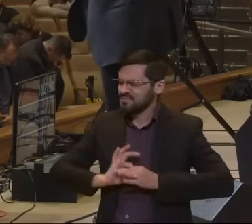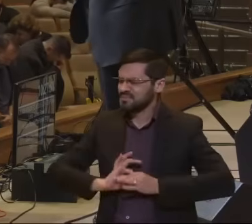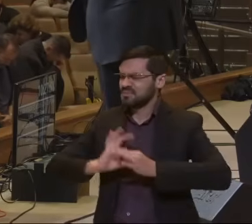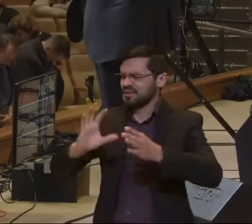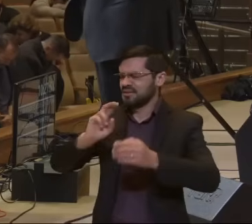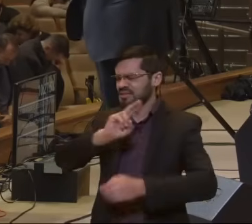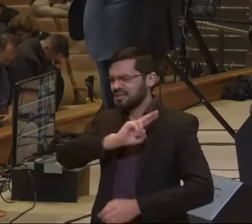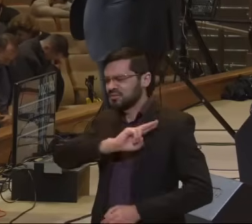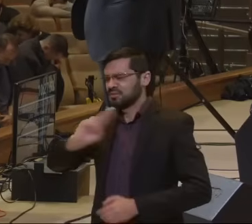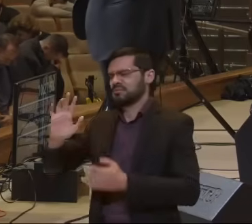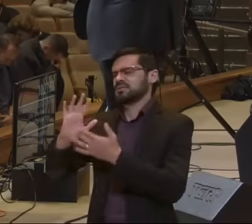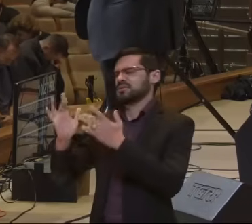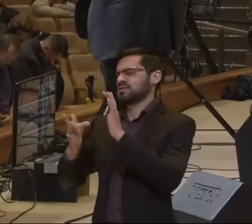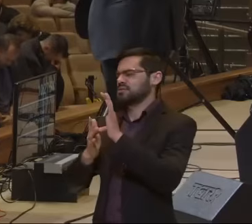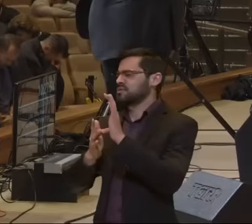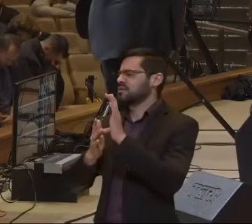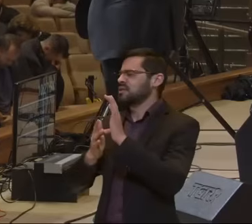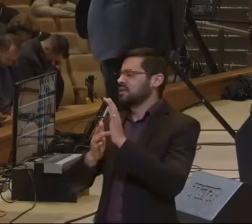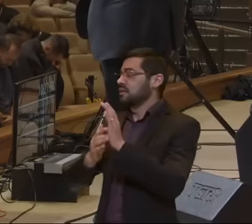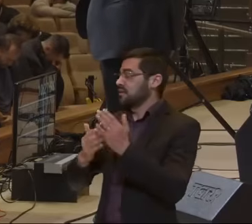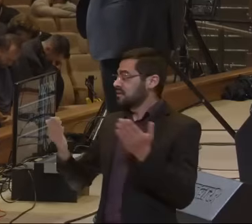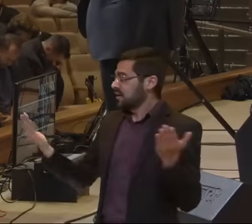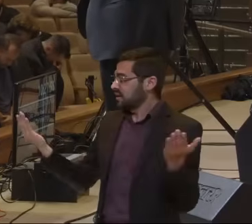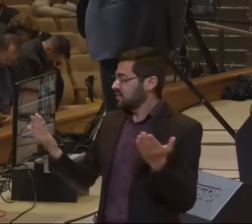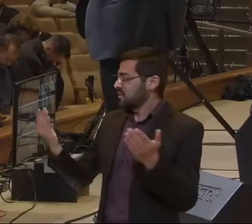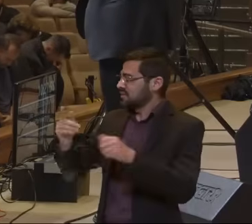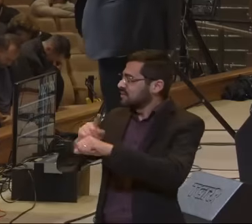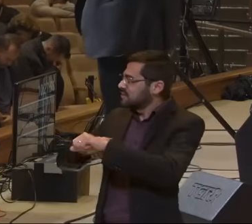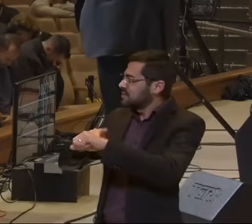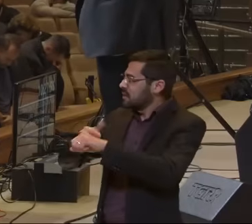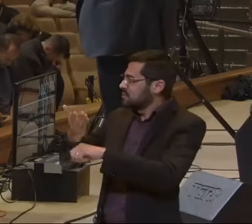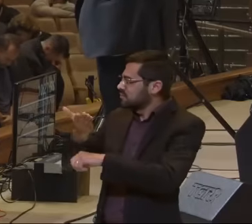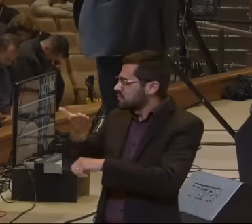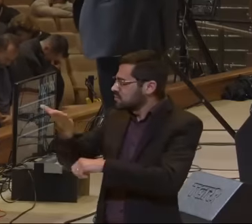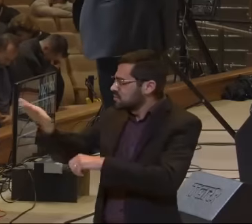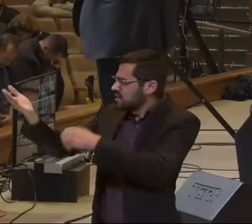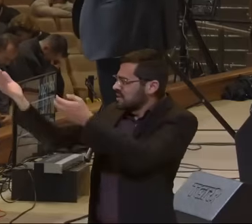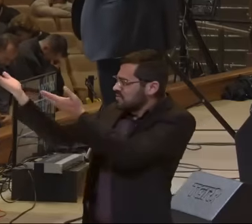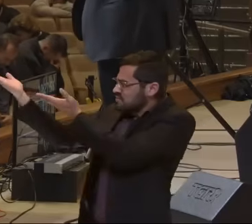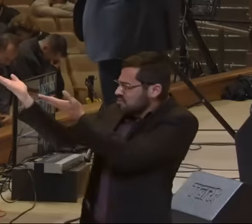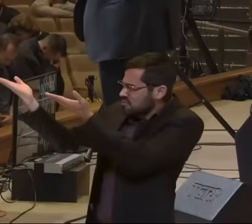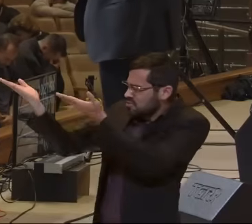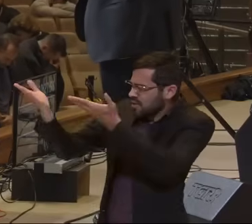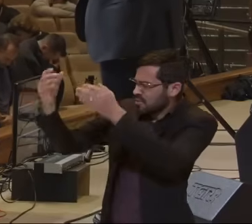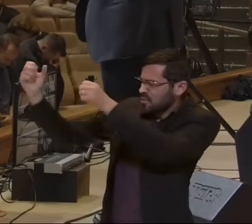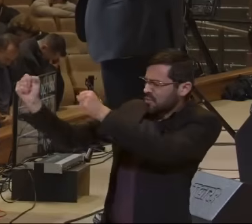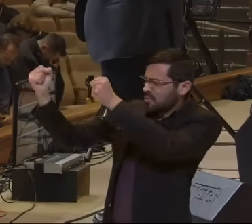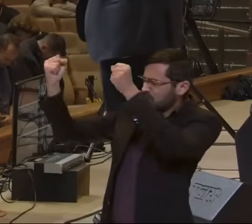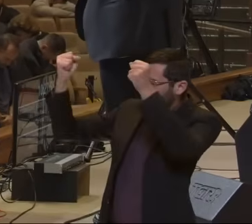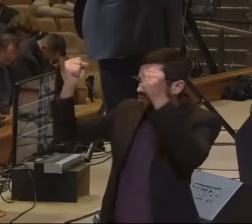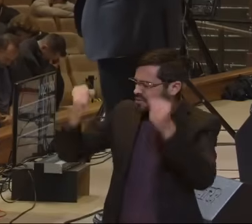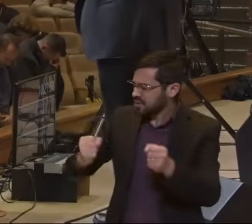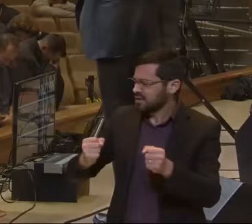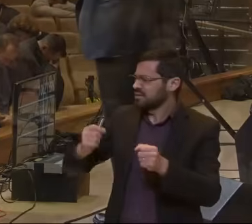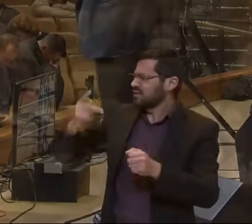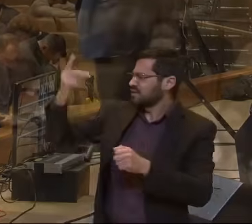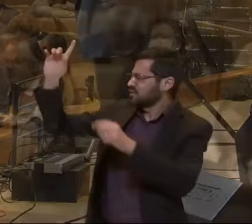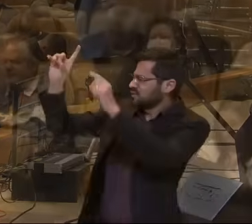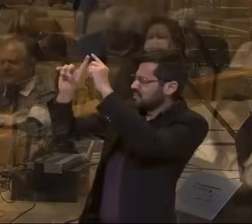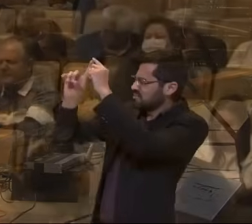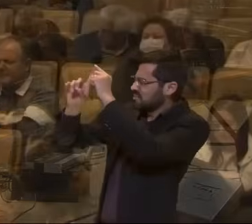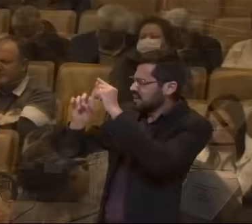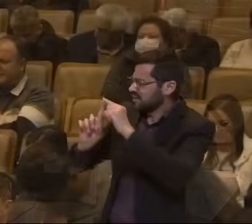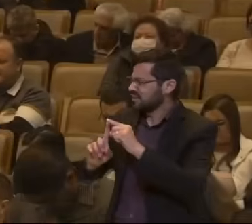de Jesus, e que venha sobre esses teus filhos o poder do Evangelho, que venha sobre os